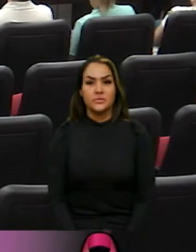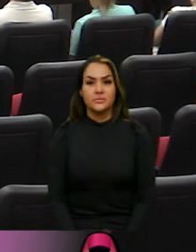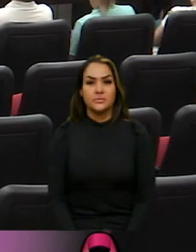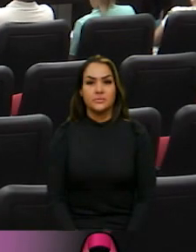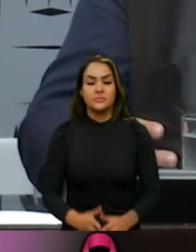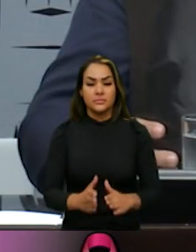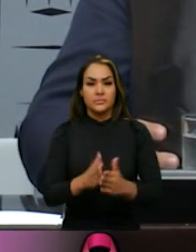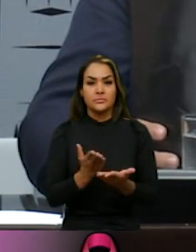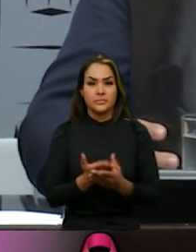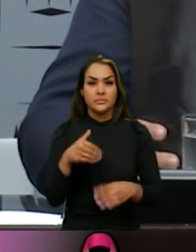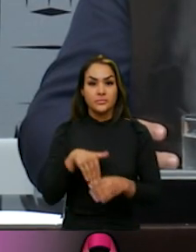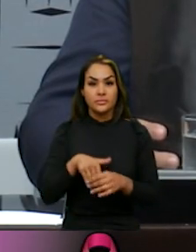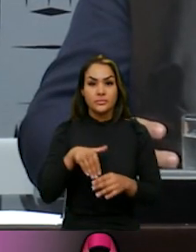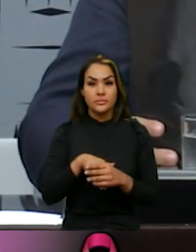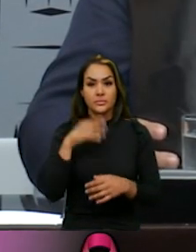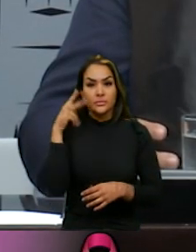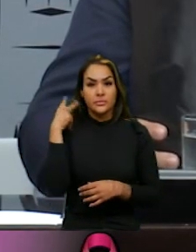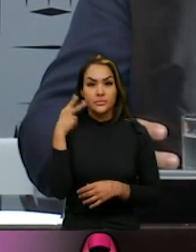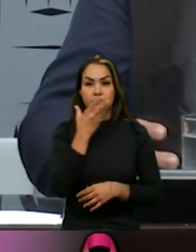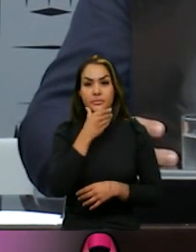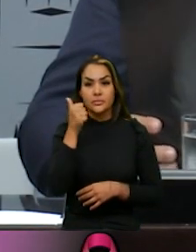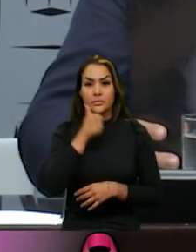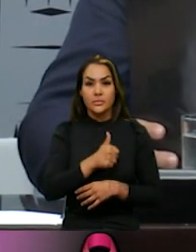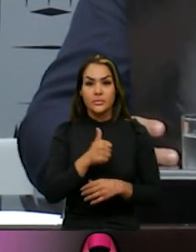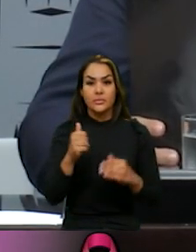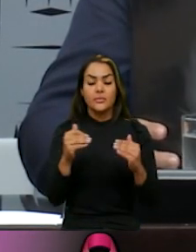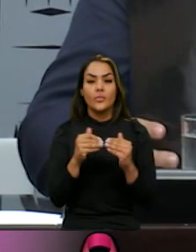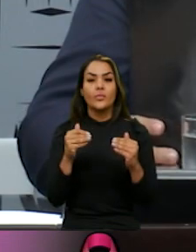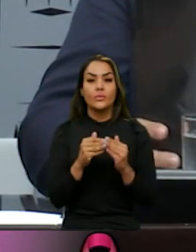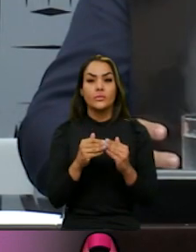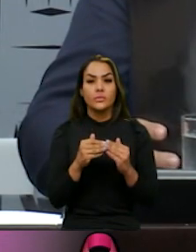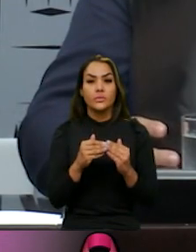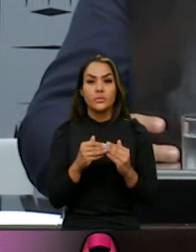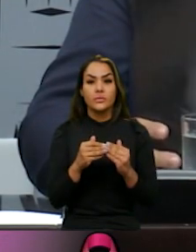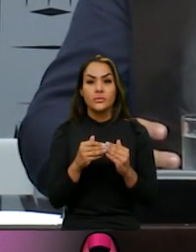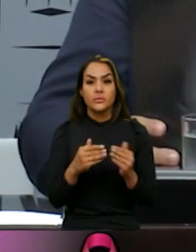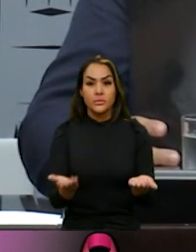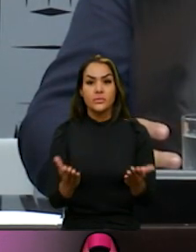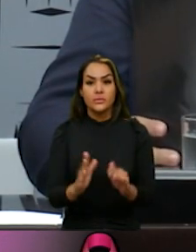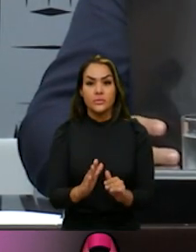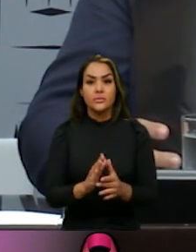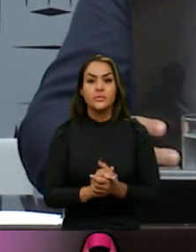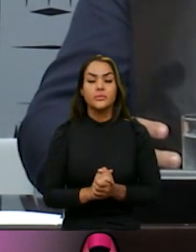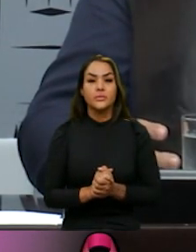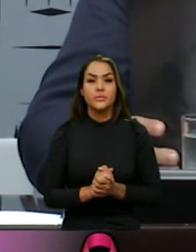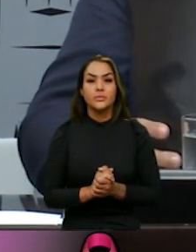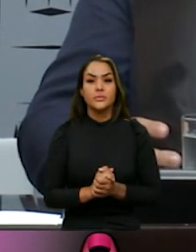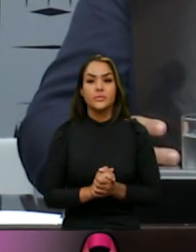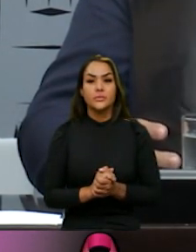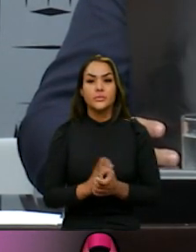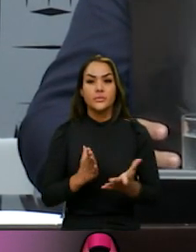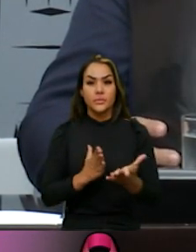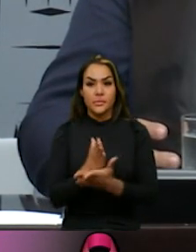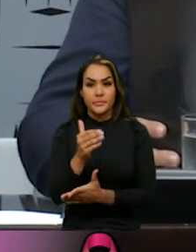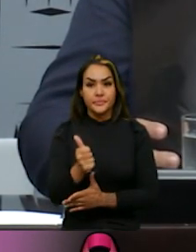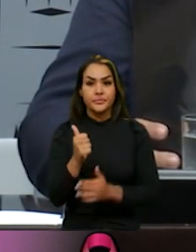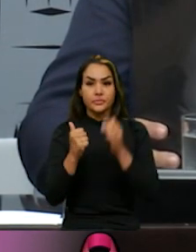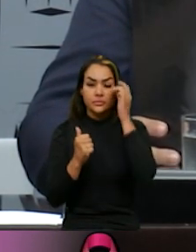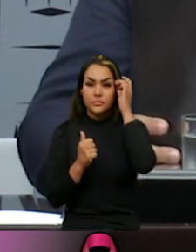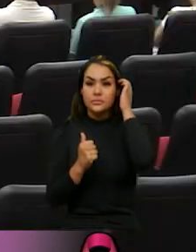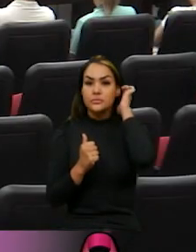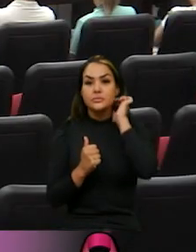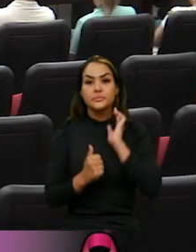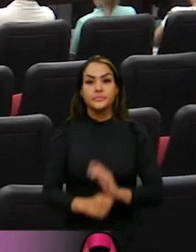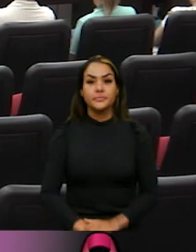O requerimento está em votação. Os vereadores e a vereadora que forem favoráveis, permaneçam como estão. Aprovado.